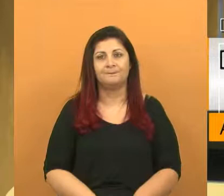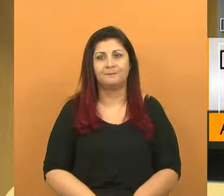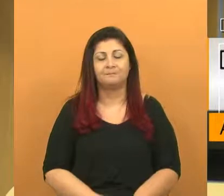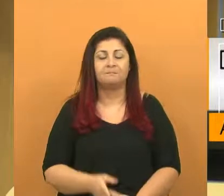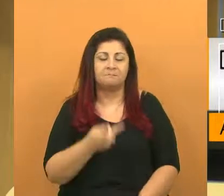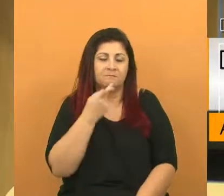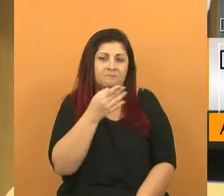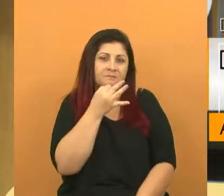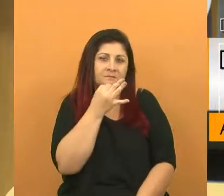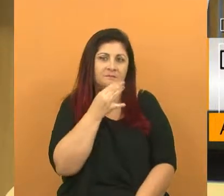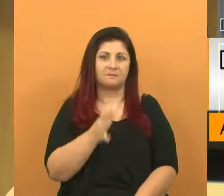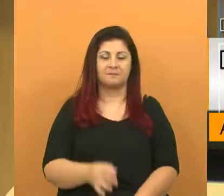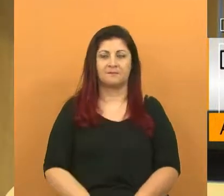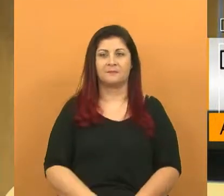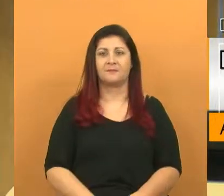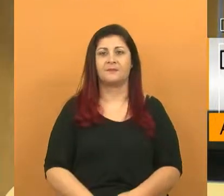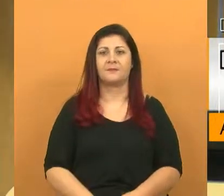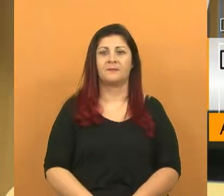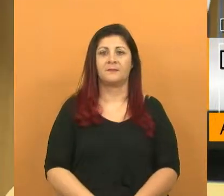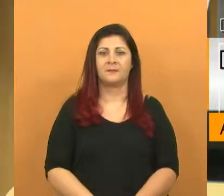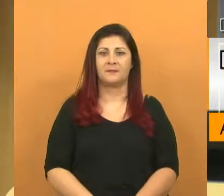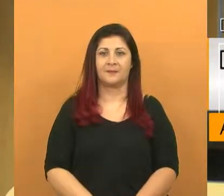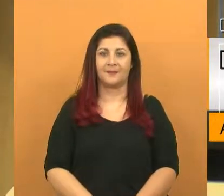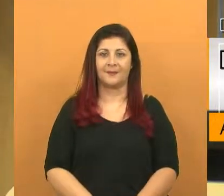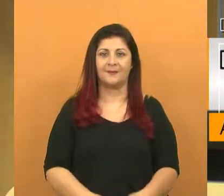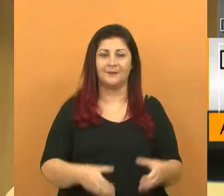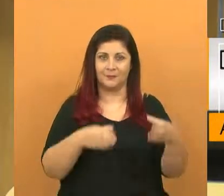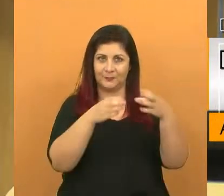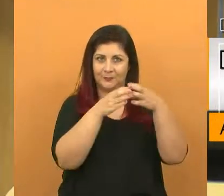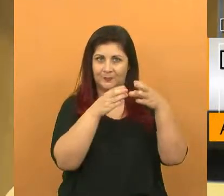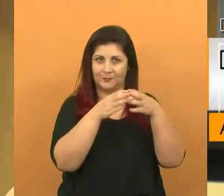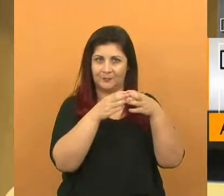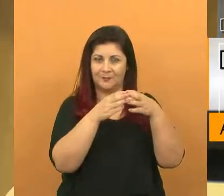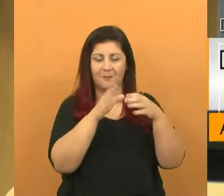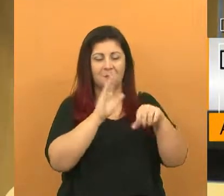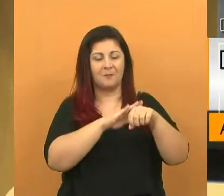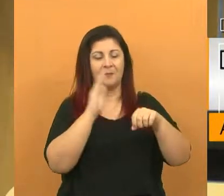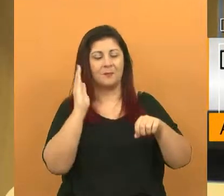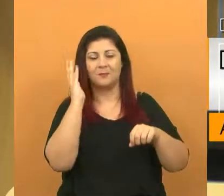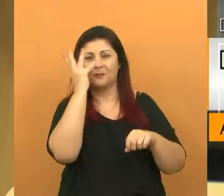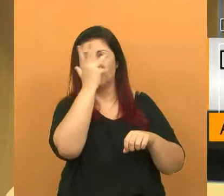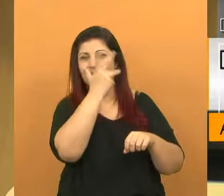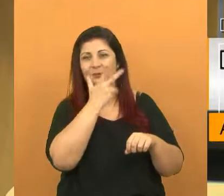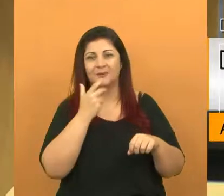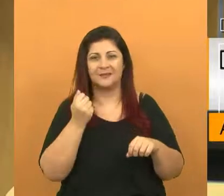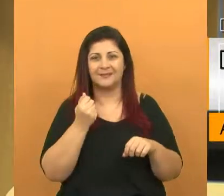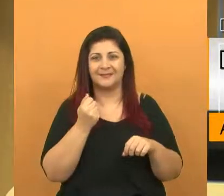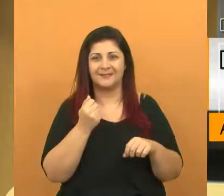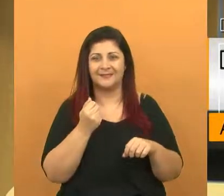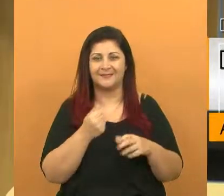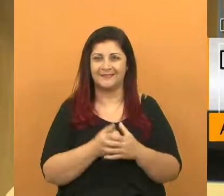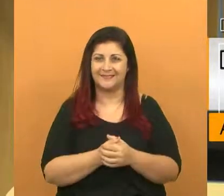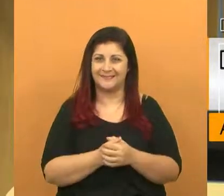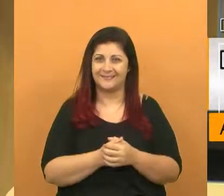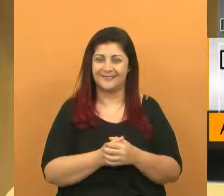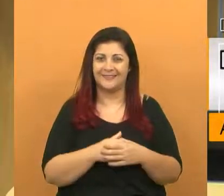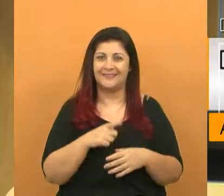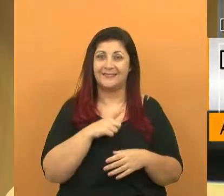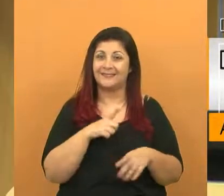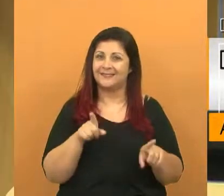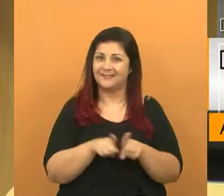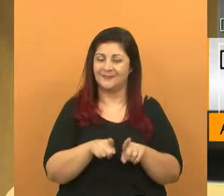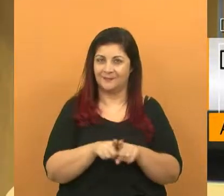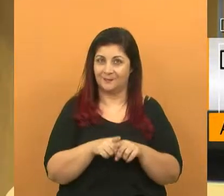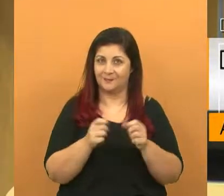sugestão pra que o bairro fique mais bonito mais agradável seja então colocado também